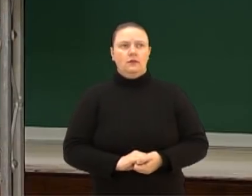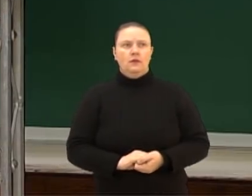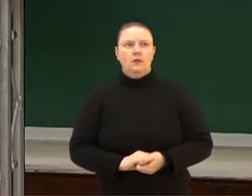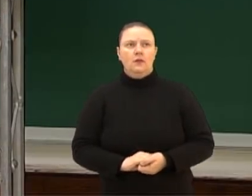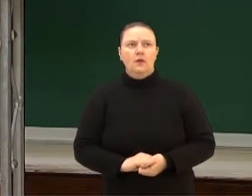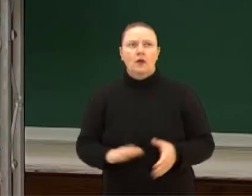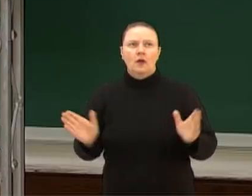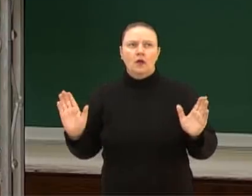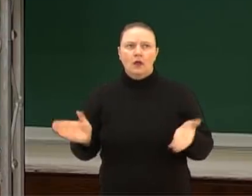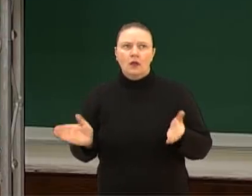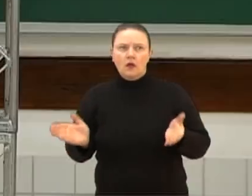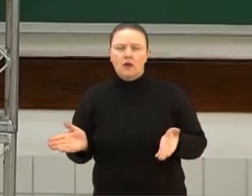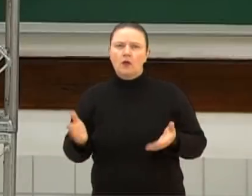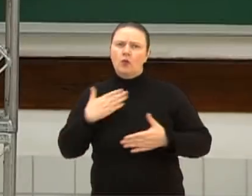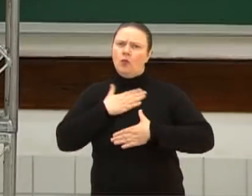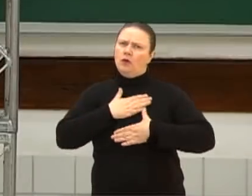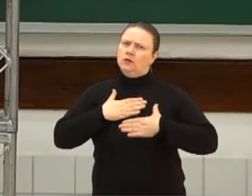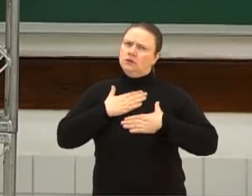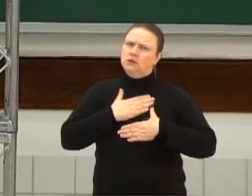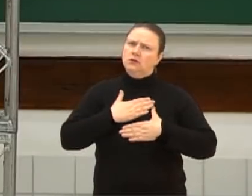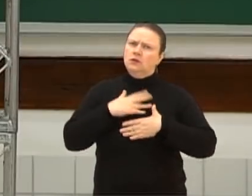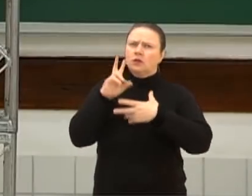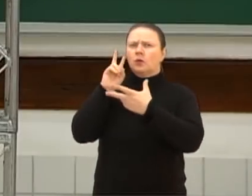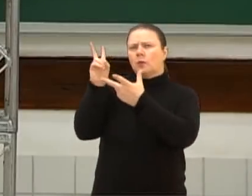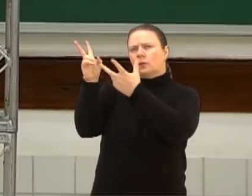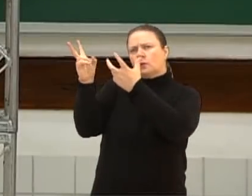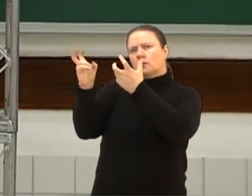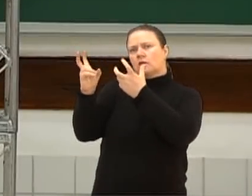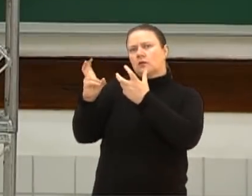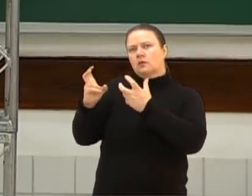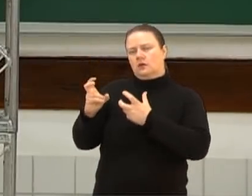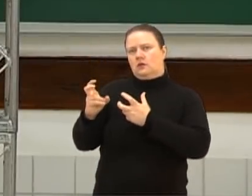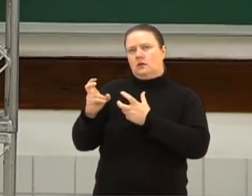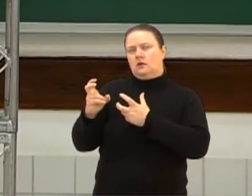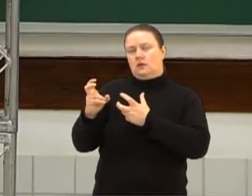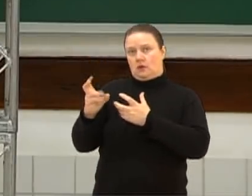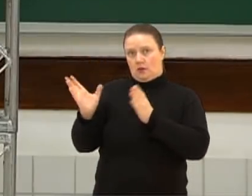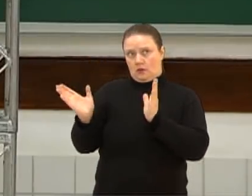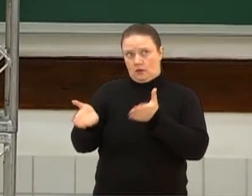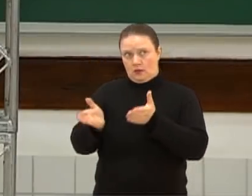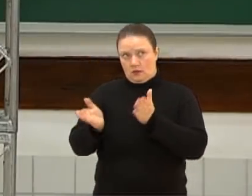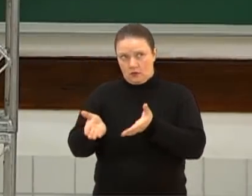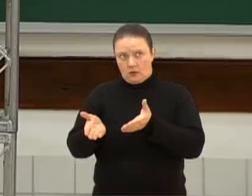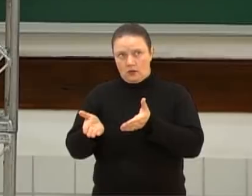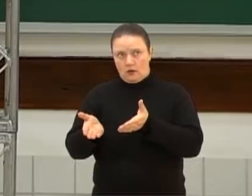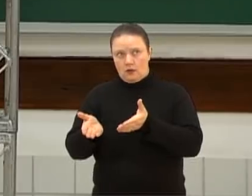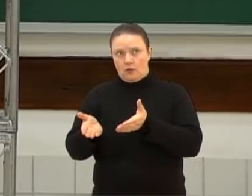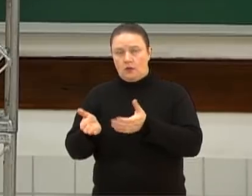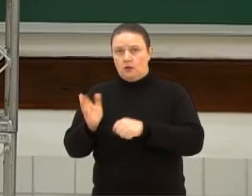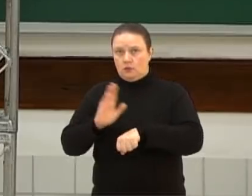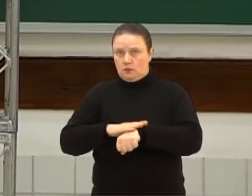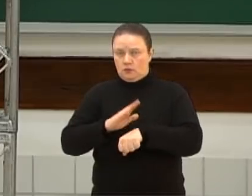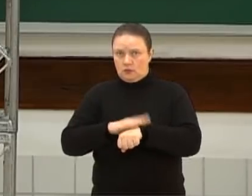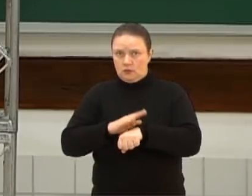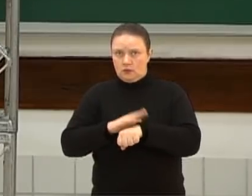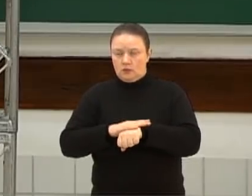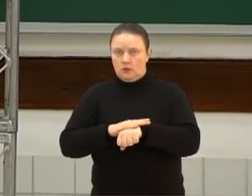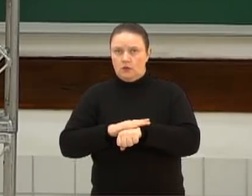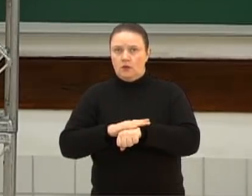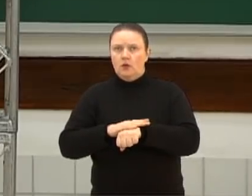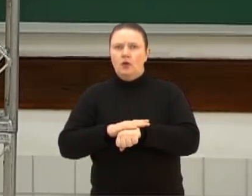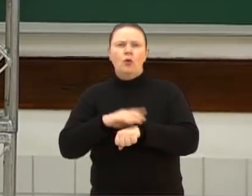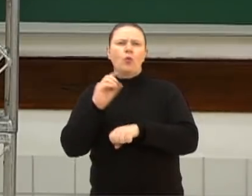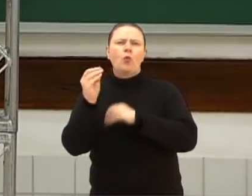Agora, gostaria que você observasse comigo a leitura dessa tela, tá bom? Então, nós vamos realizar aqui a leitura do aspecto